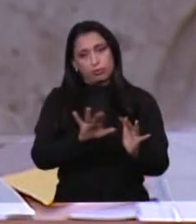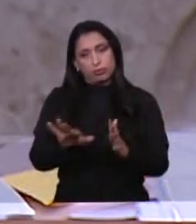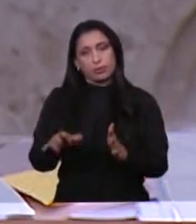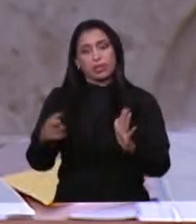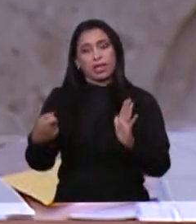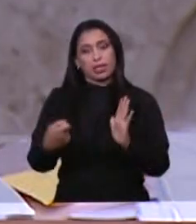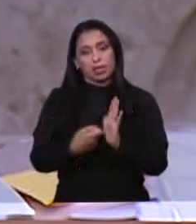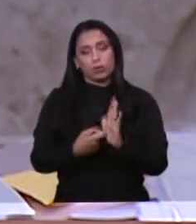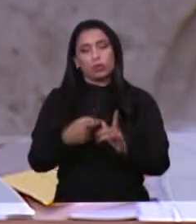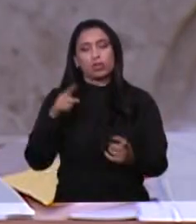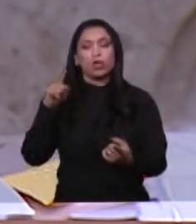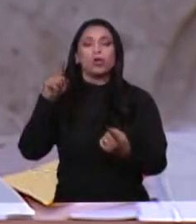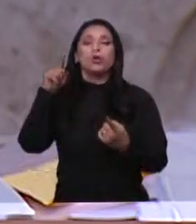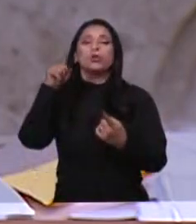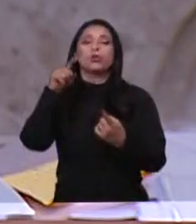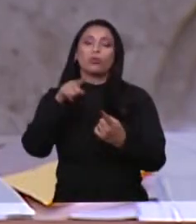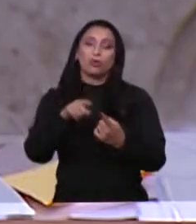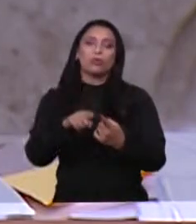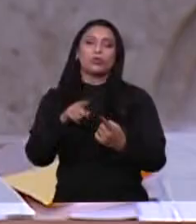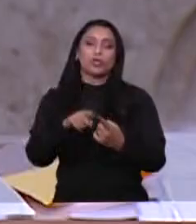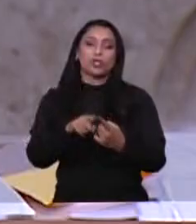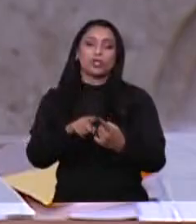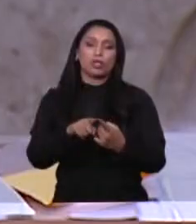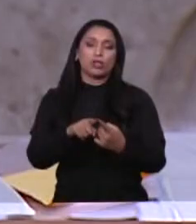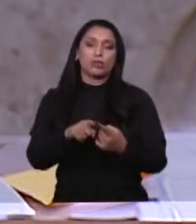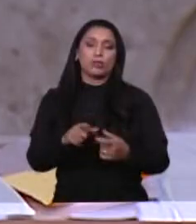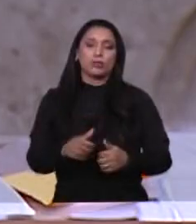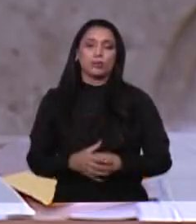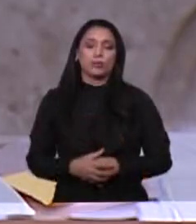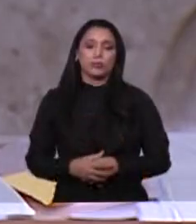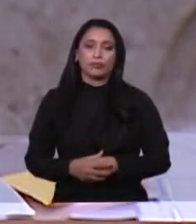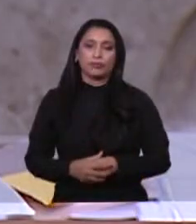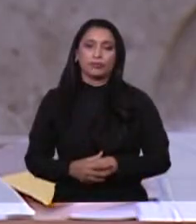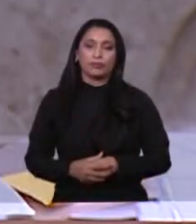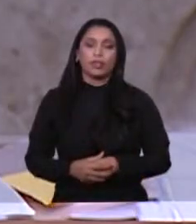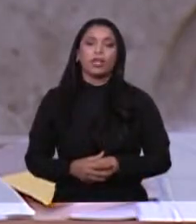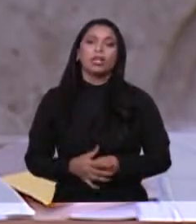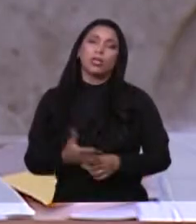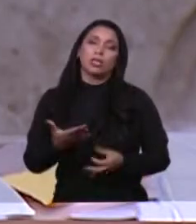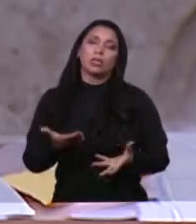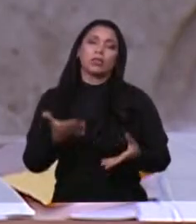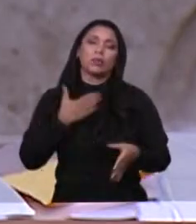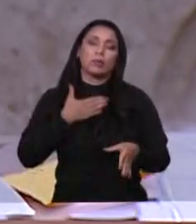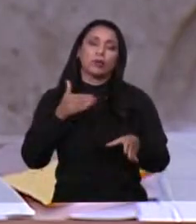os propósitos por ela perseguidos. Então,